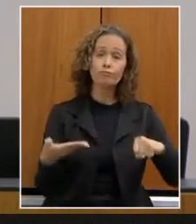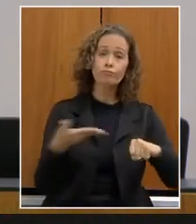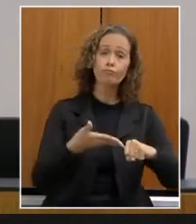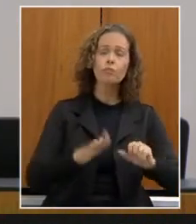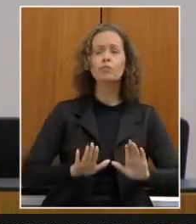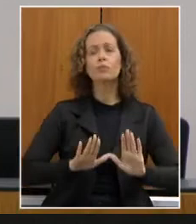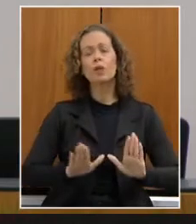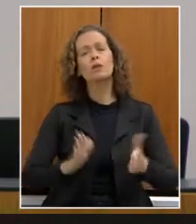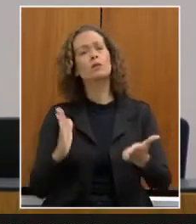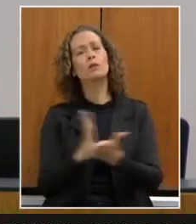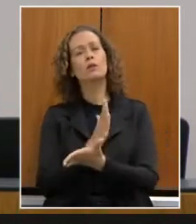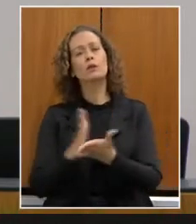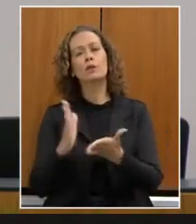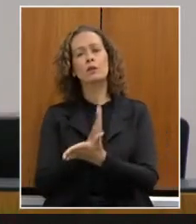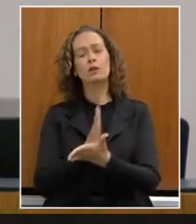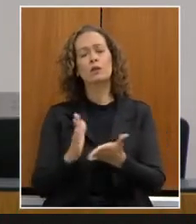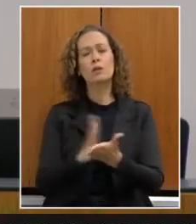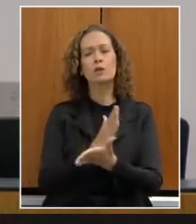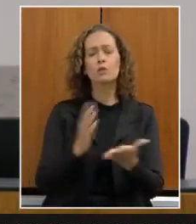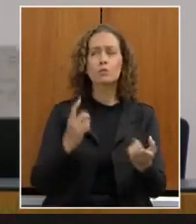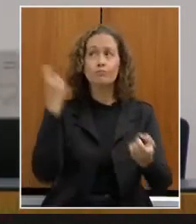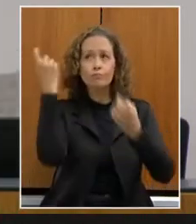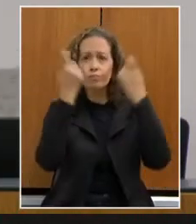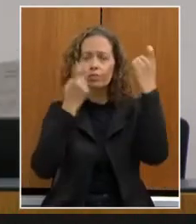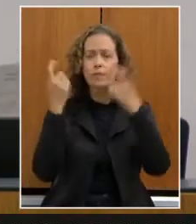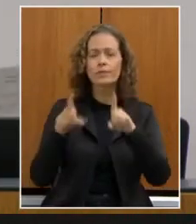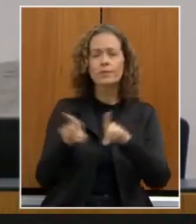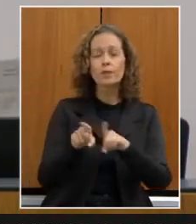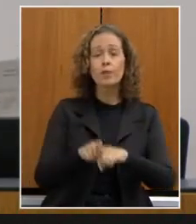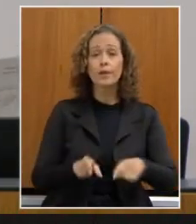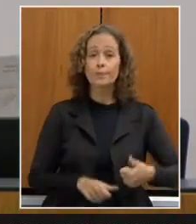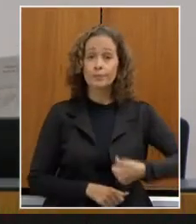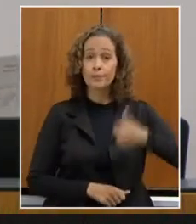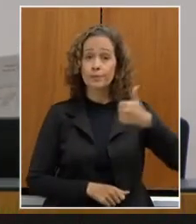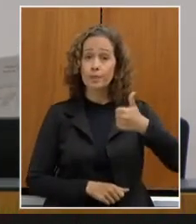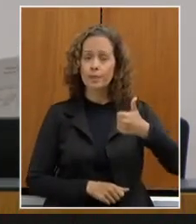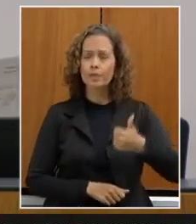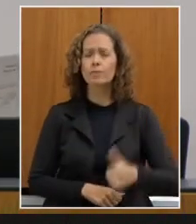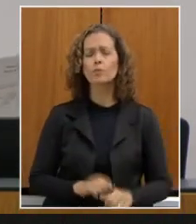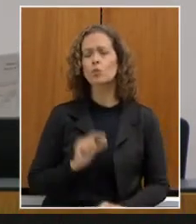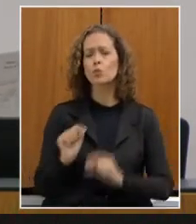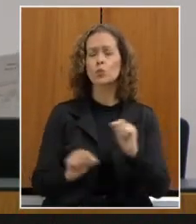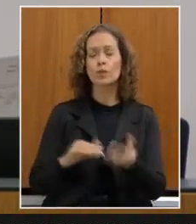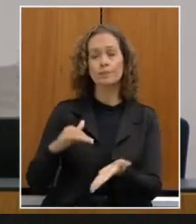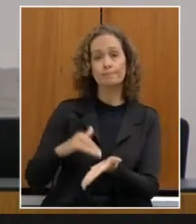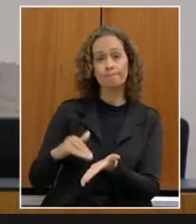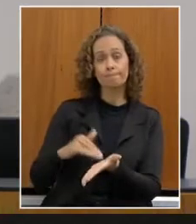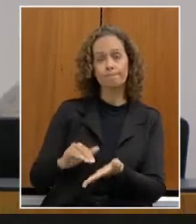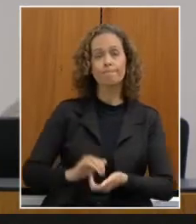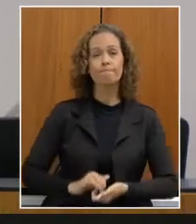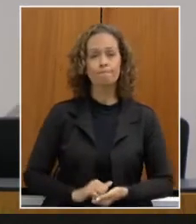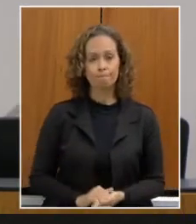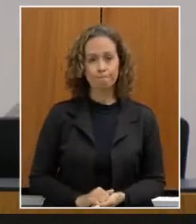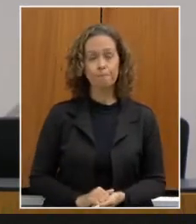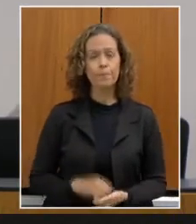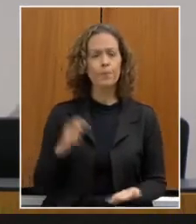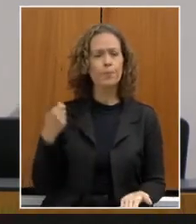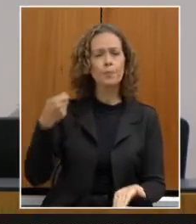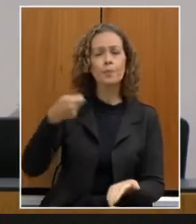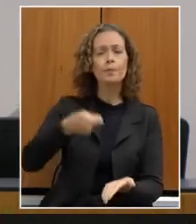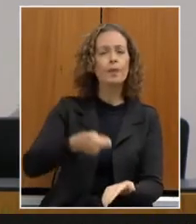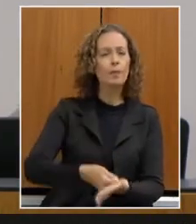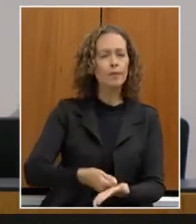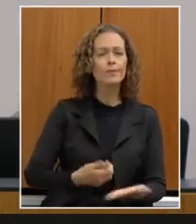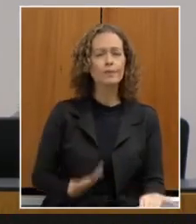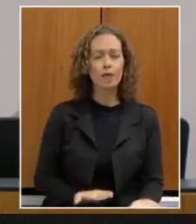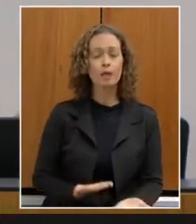nos trazem muita preocupação. Primeiro, secretário, é o pagamento dos débitos que